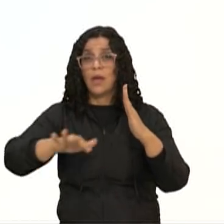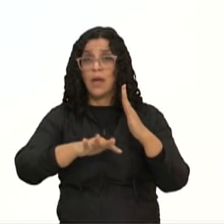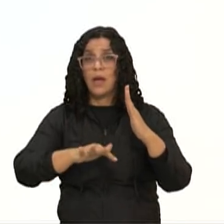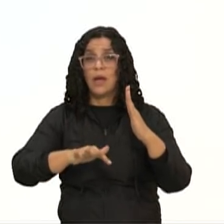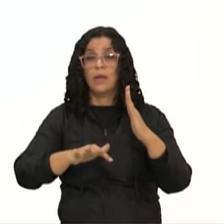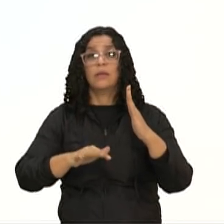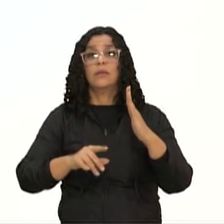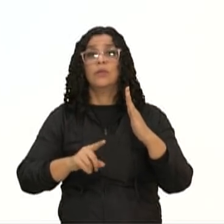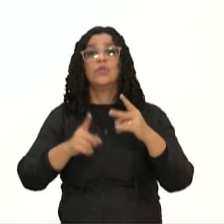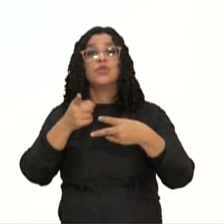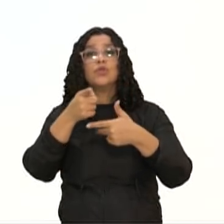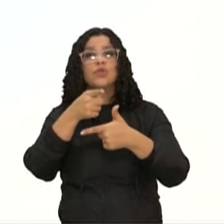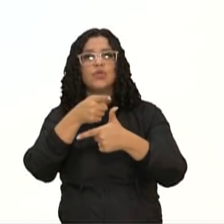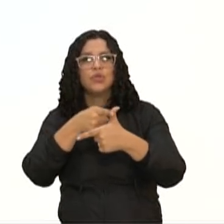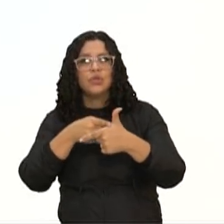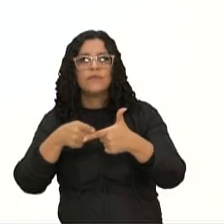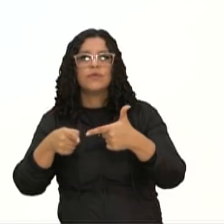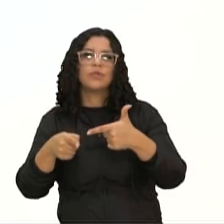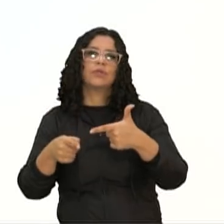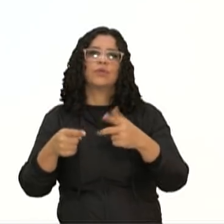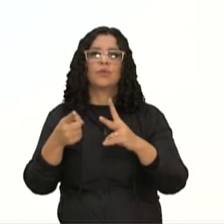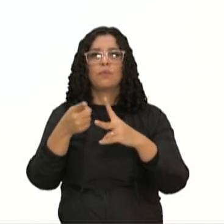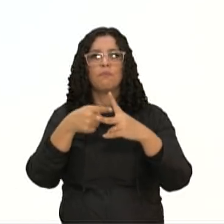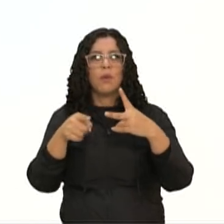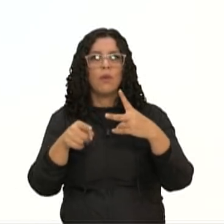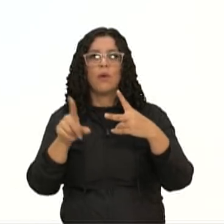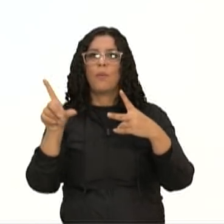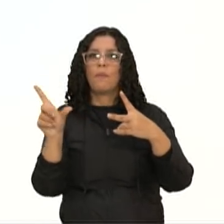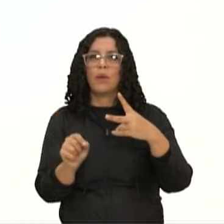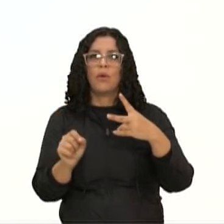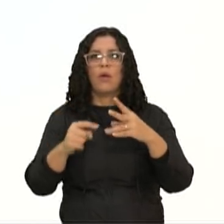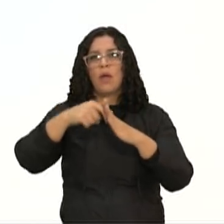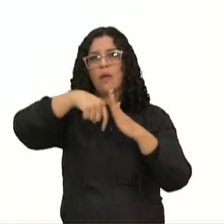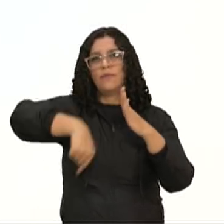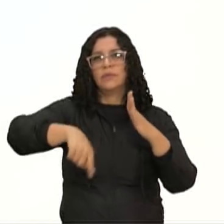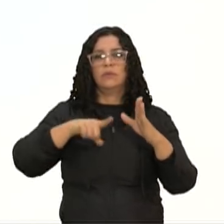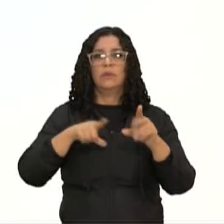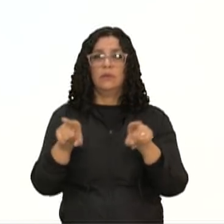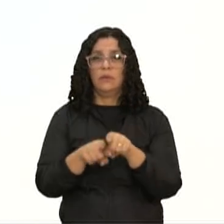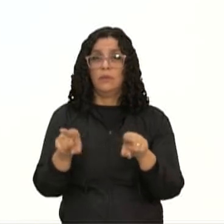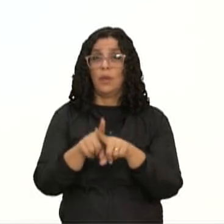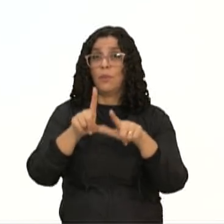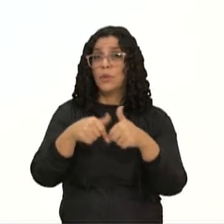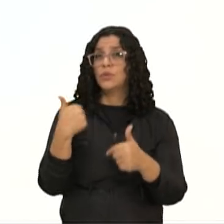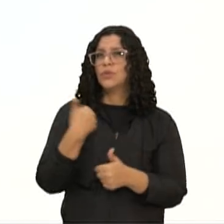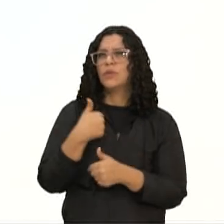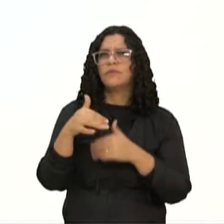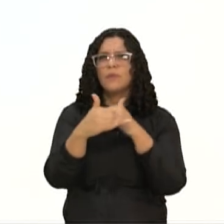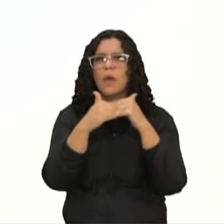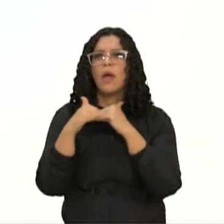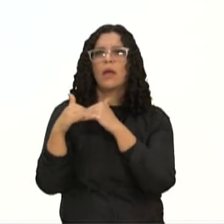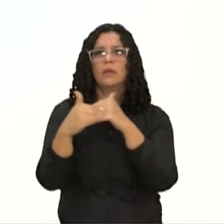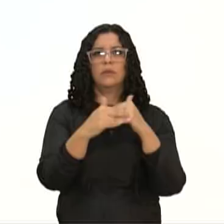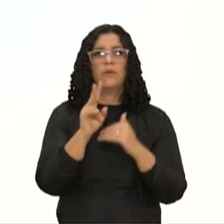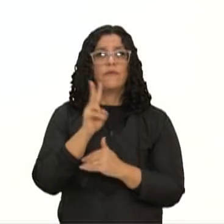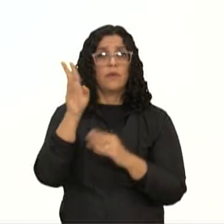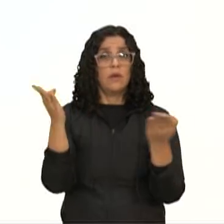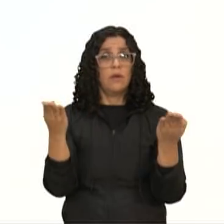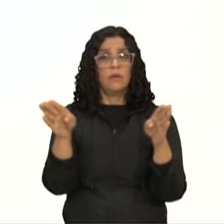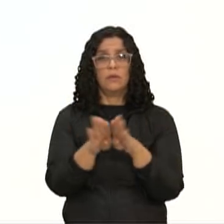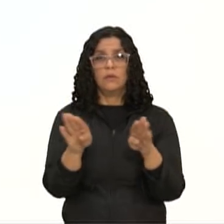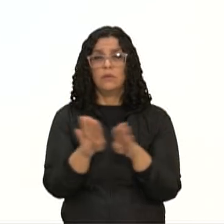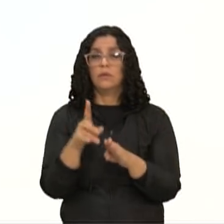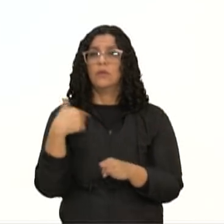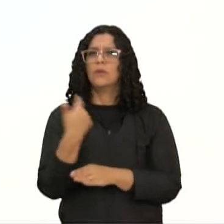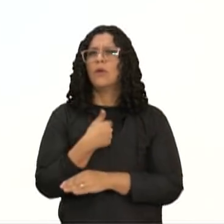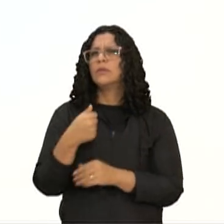refringente divididos pelo ângulo de refração do meio menos refringente. E aí você consegue estar pegando esse panorama. Nessa ideia, você